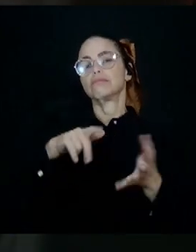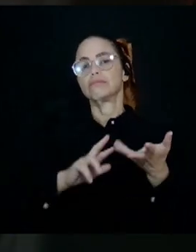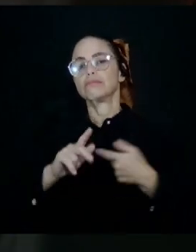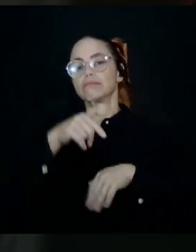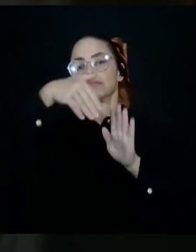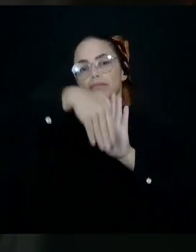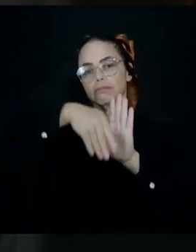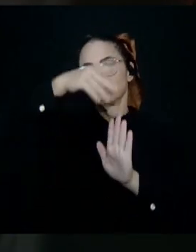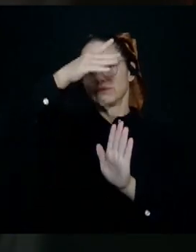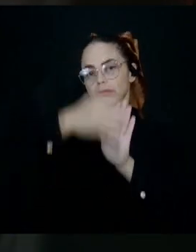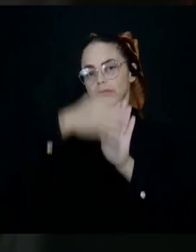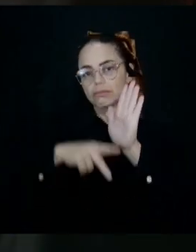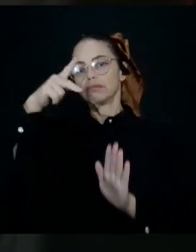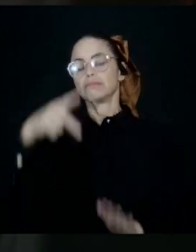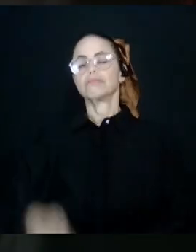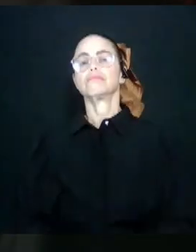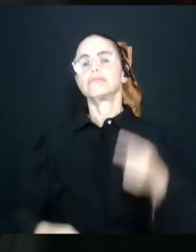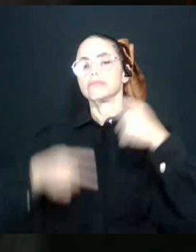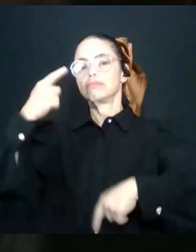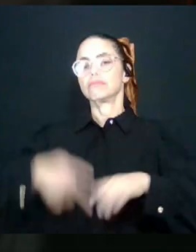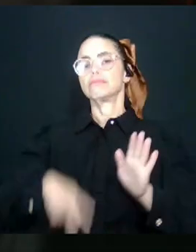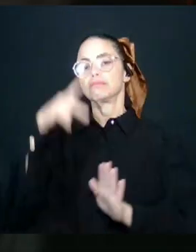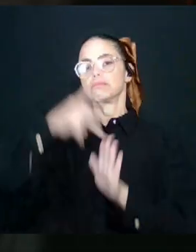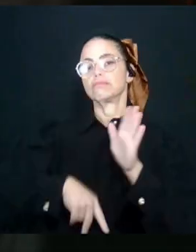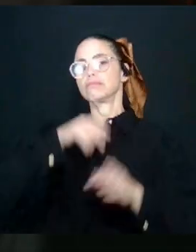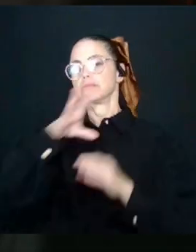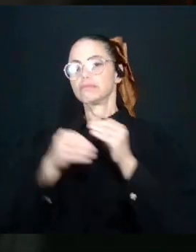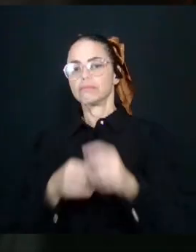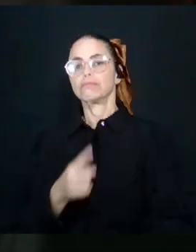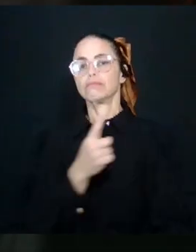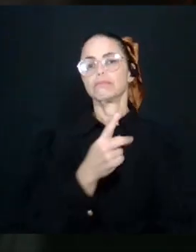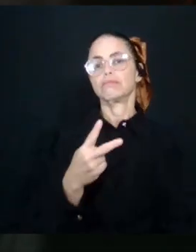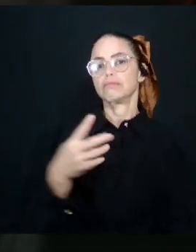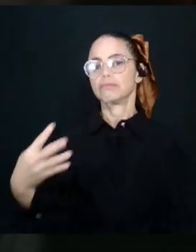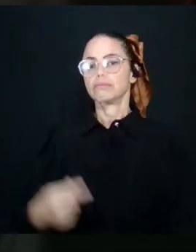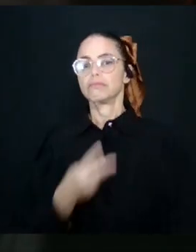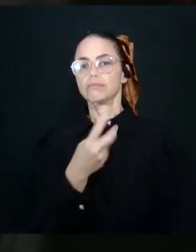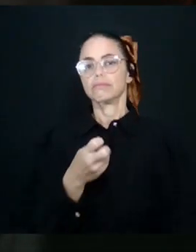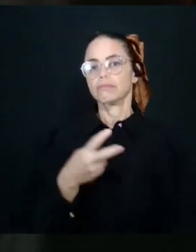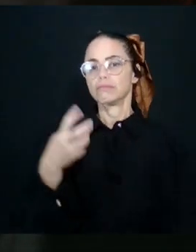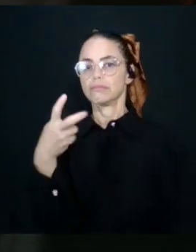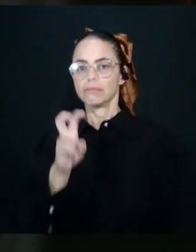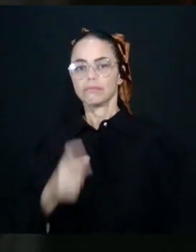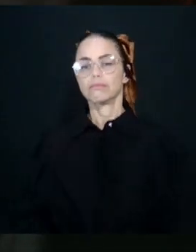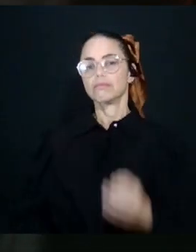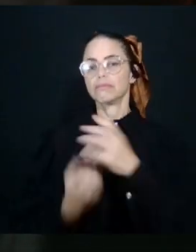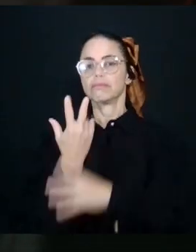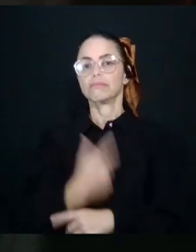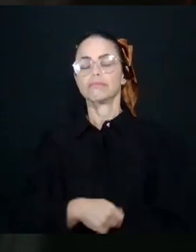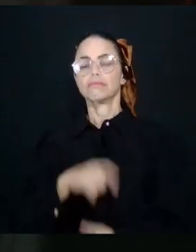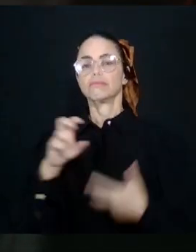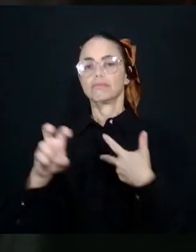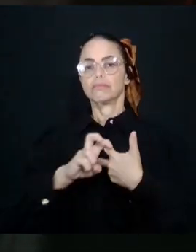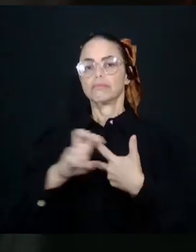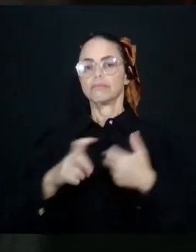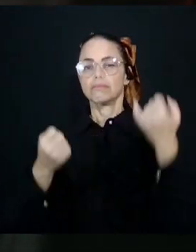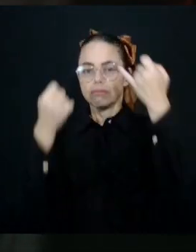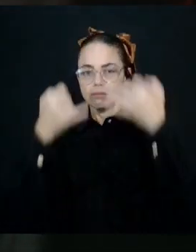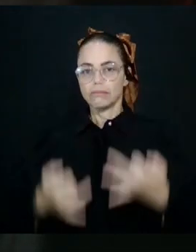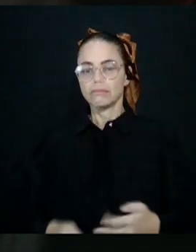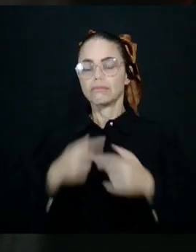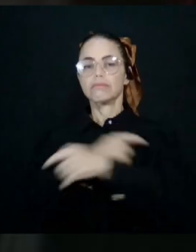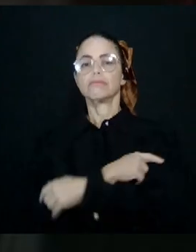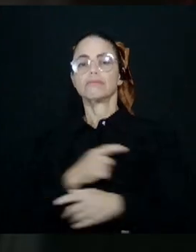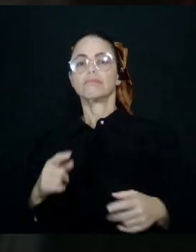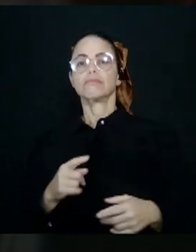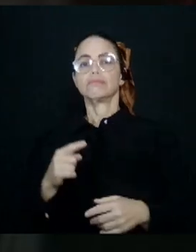discussão, o projeto de lei complementar 123 de 2025, de autoria do Executivo, que atualiza a metragem e a descrição de uma